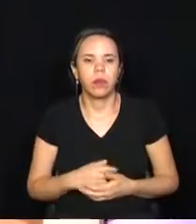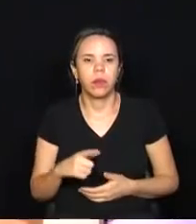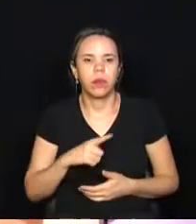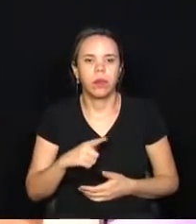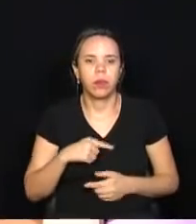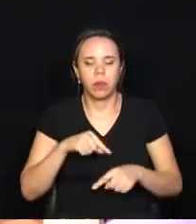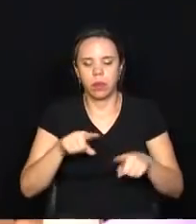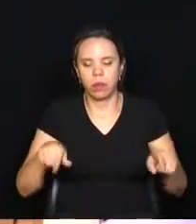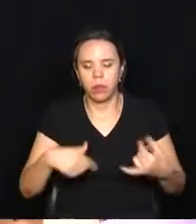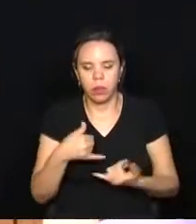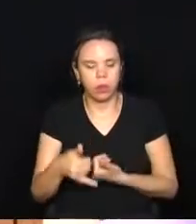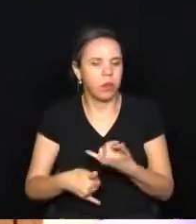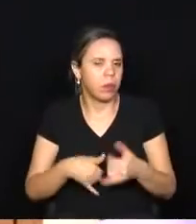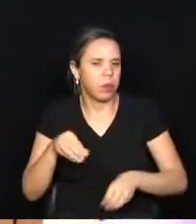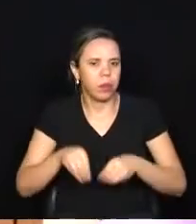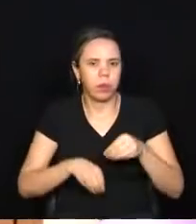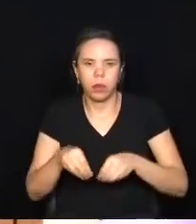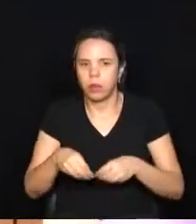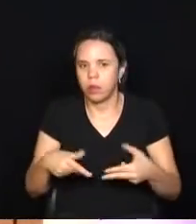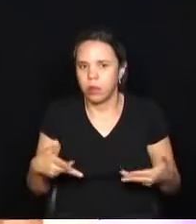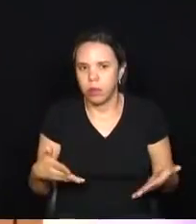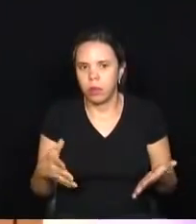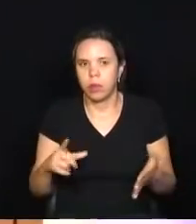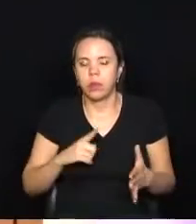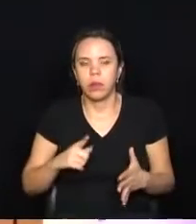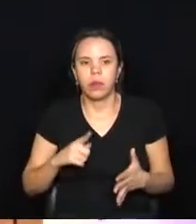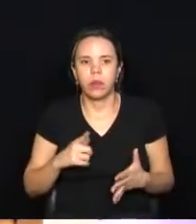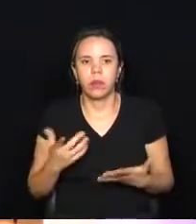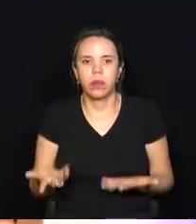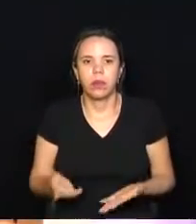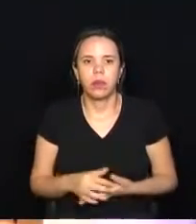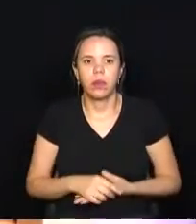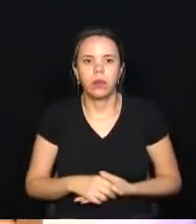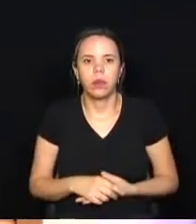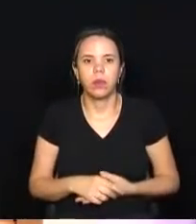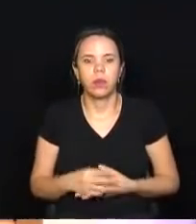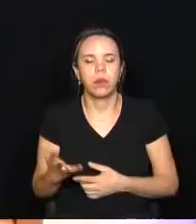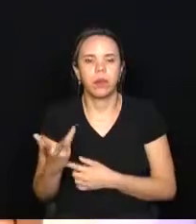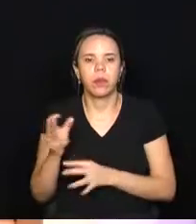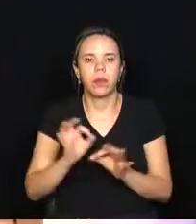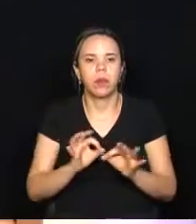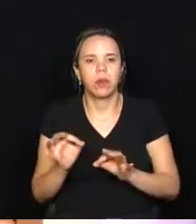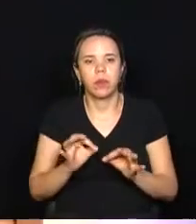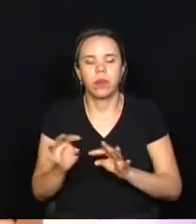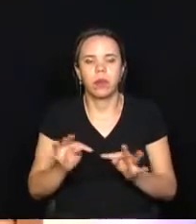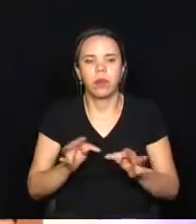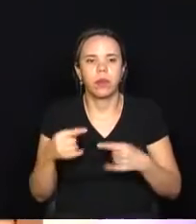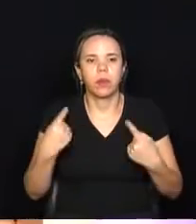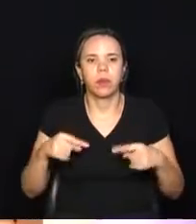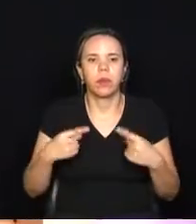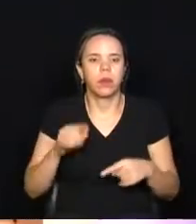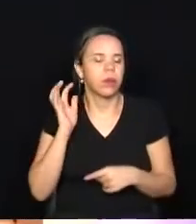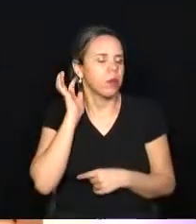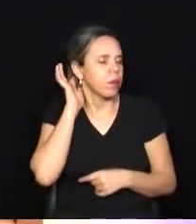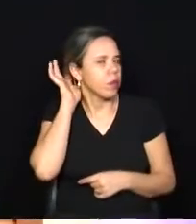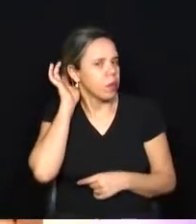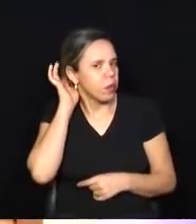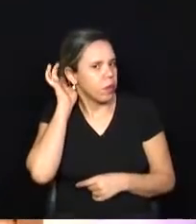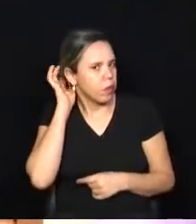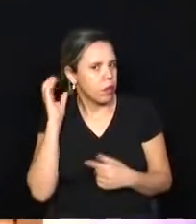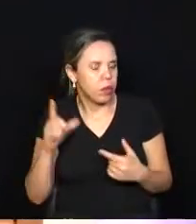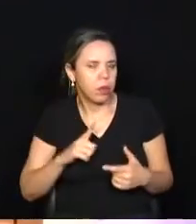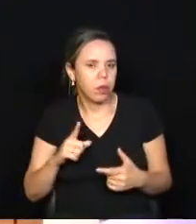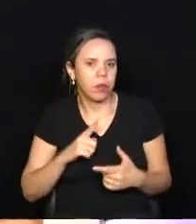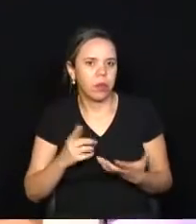sala de jogos, você tem, enfim, tudo que você tem arte-terapia, você tem musicoterapia, ou seja, você tem atividades, se